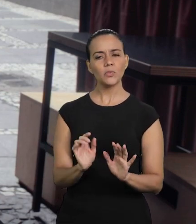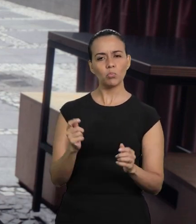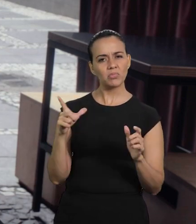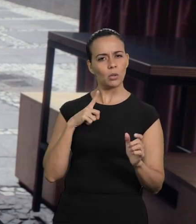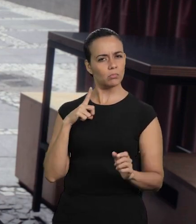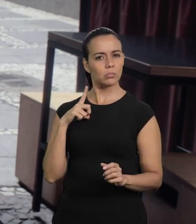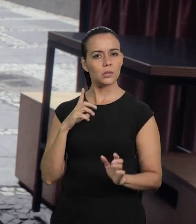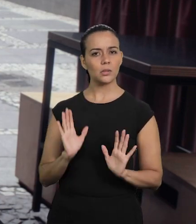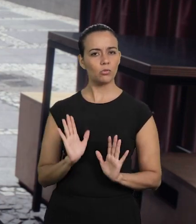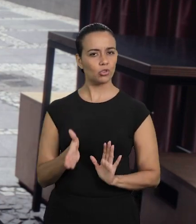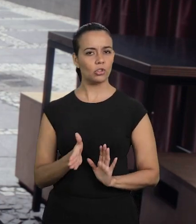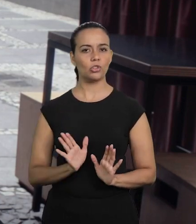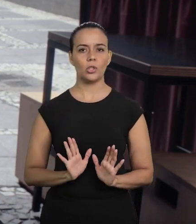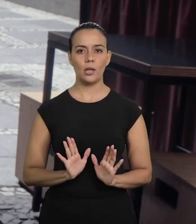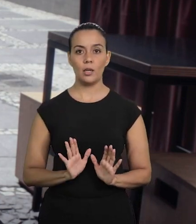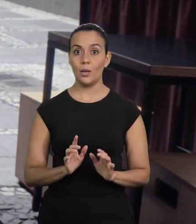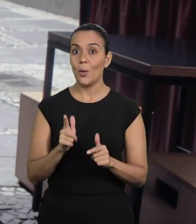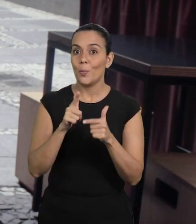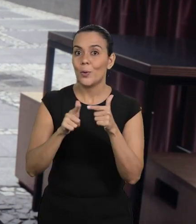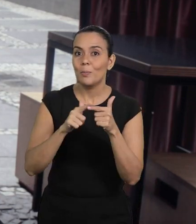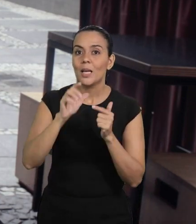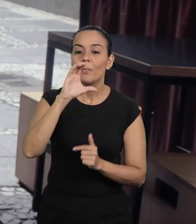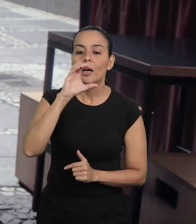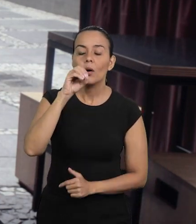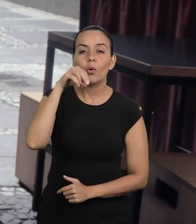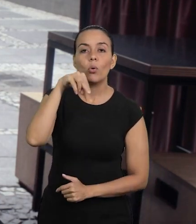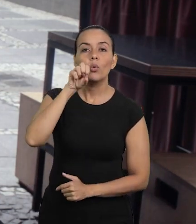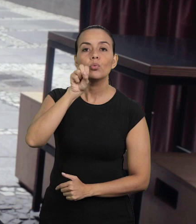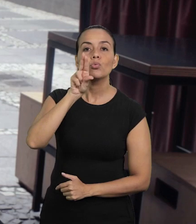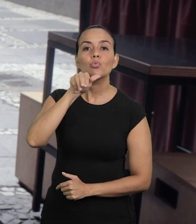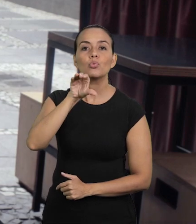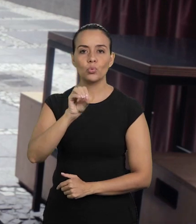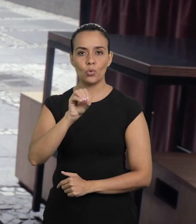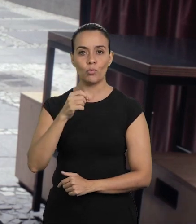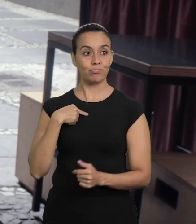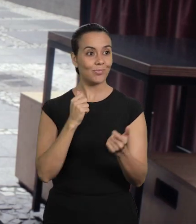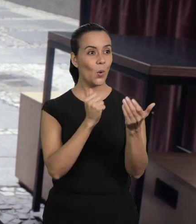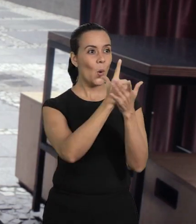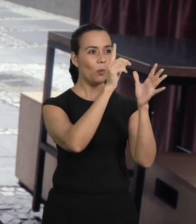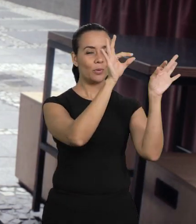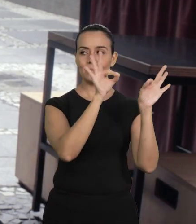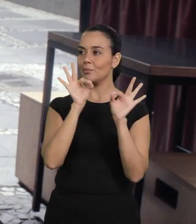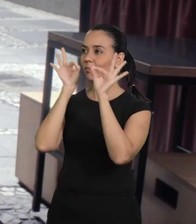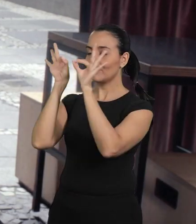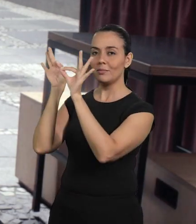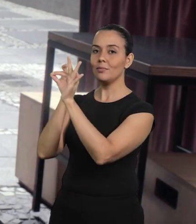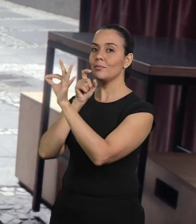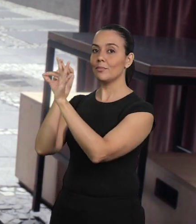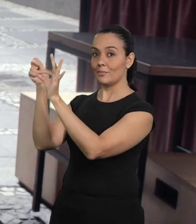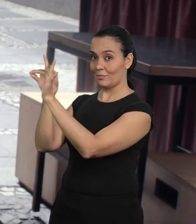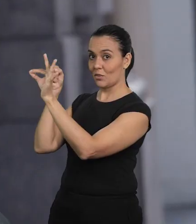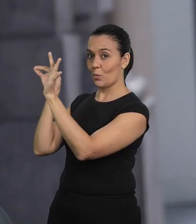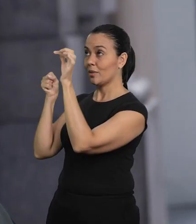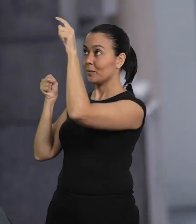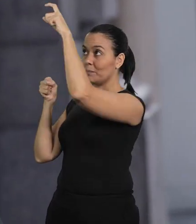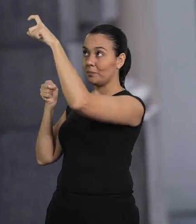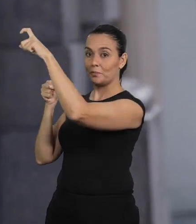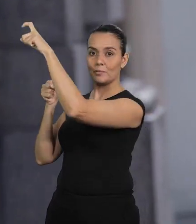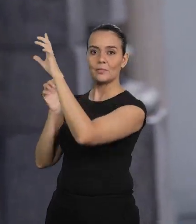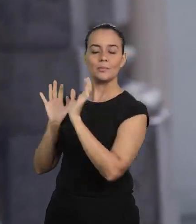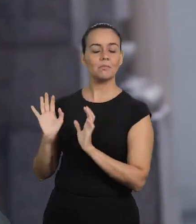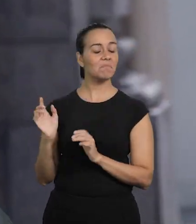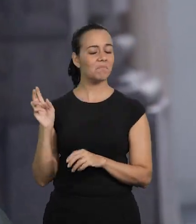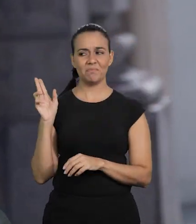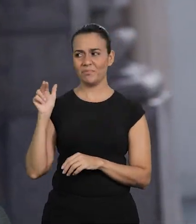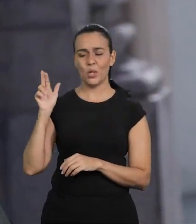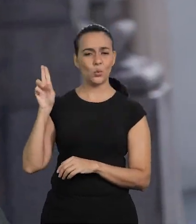compra uma coisa, guarda essa coisa dentro do armário e nunca mais utiliza. E isso vai direto para o lixo. Quando